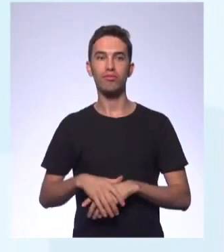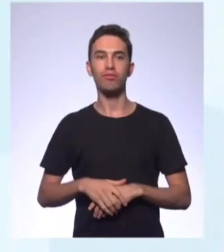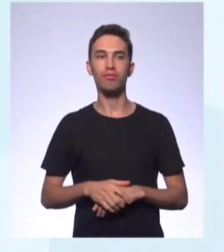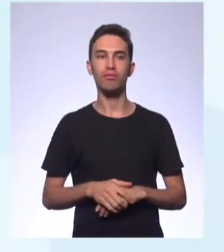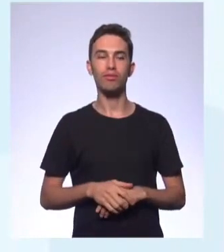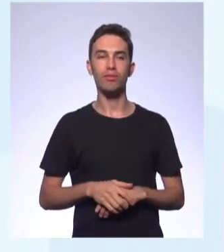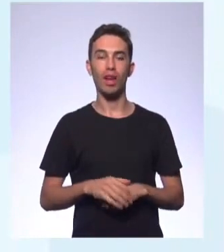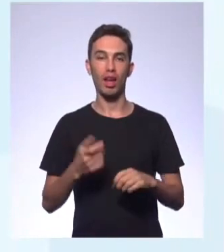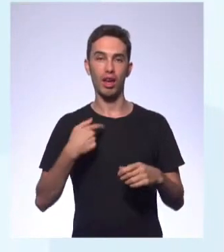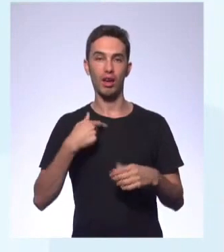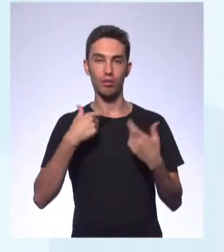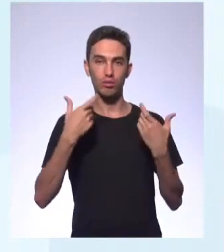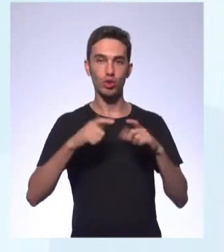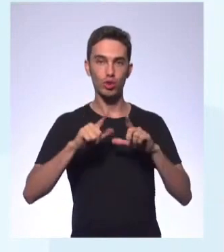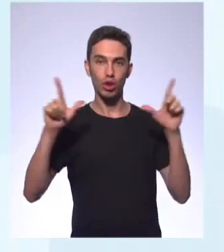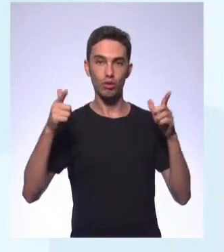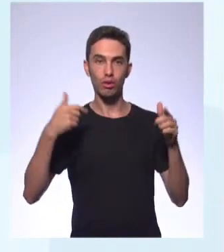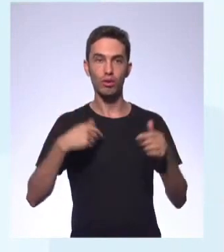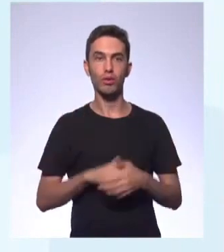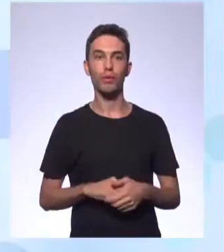momento, estou...